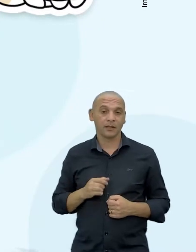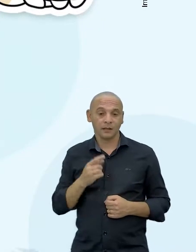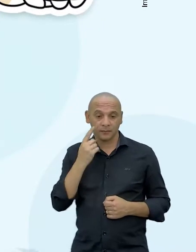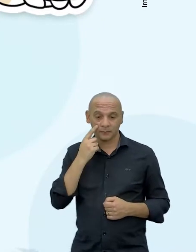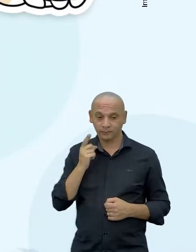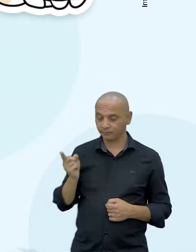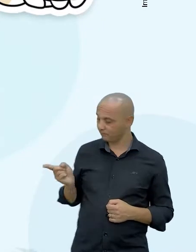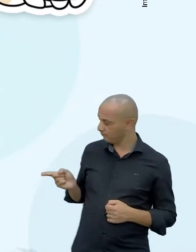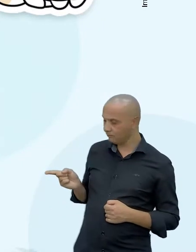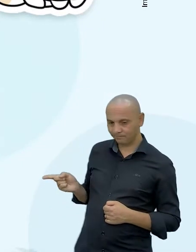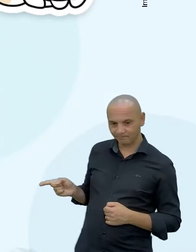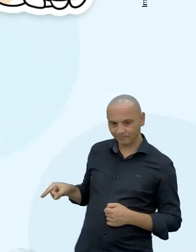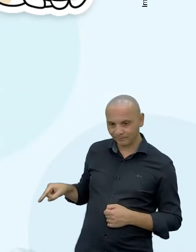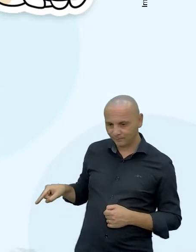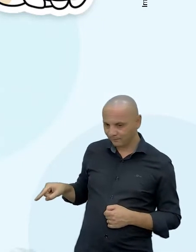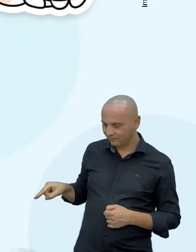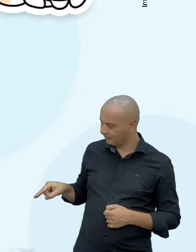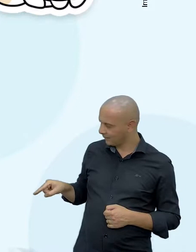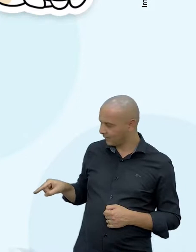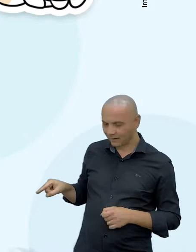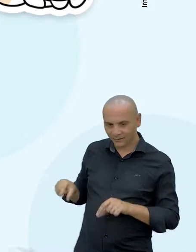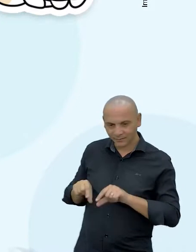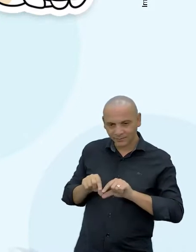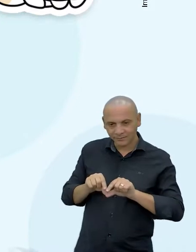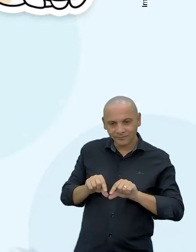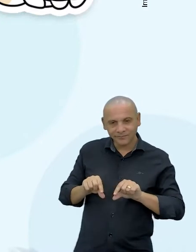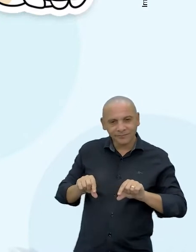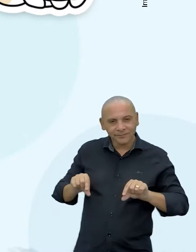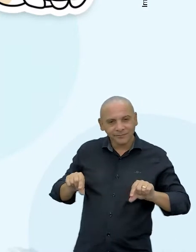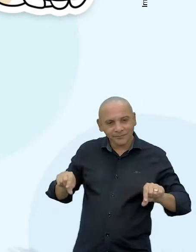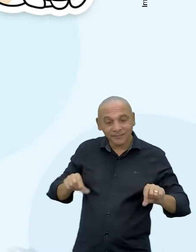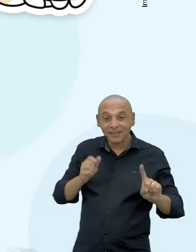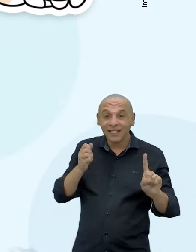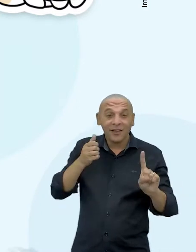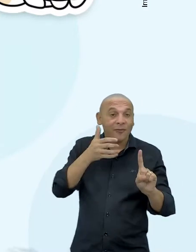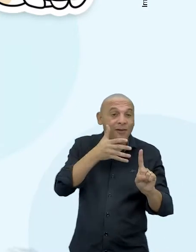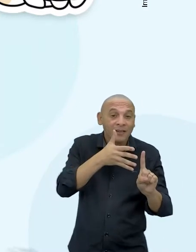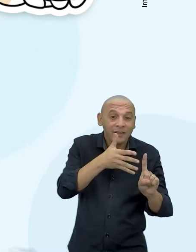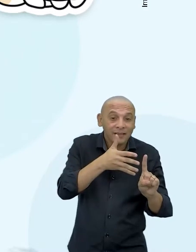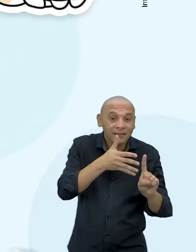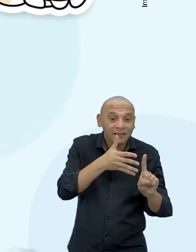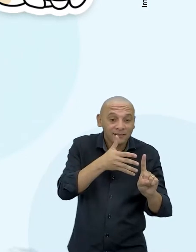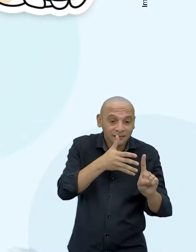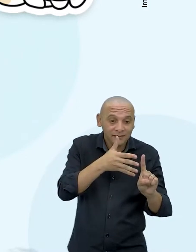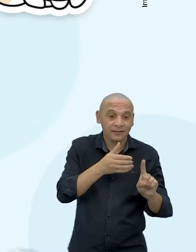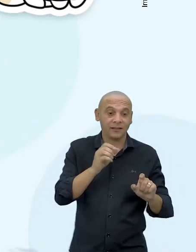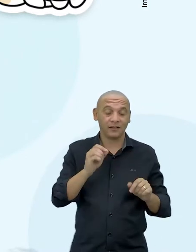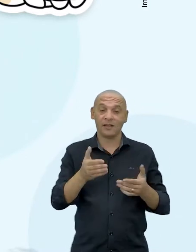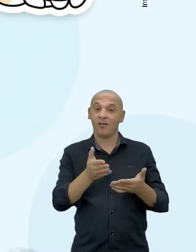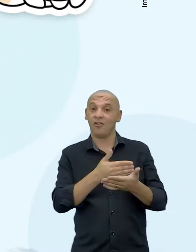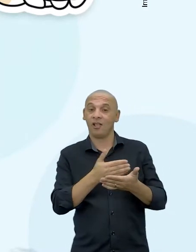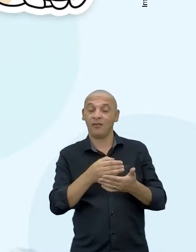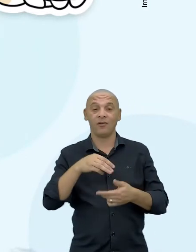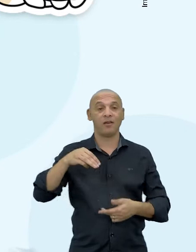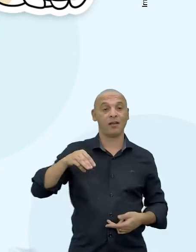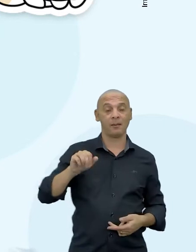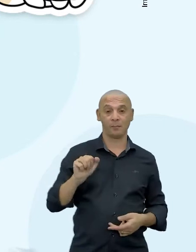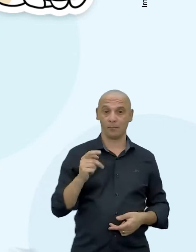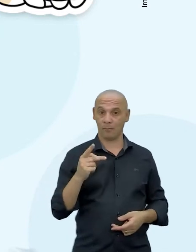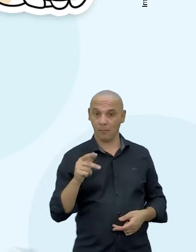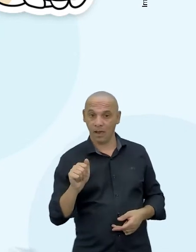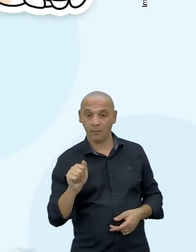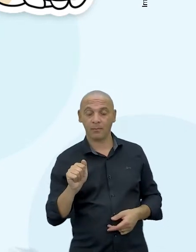aqui embaixo, é que fica bem pequenininho, vocês não conseguem ler, tá? Mas aqui embaixo, está dizendo exatamente da onde